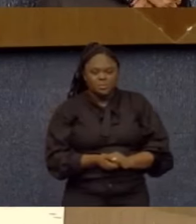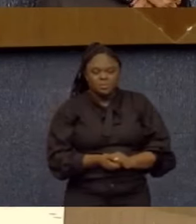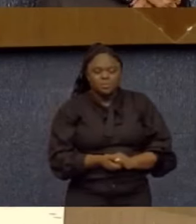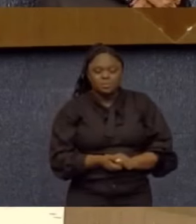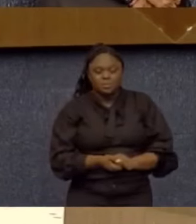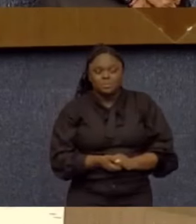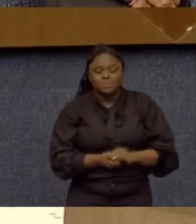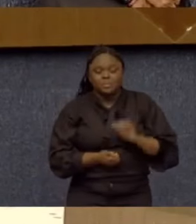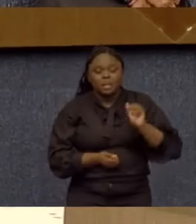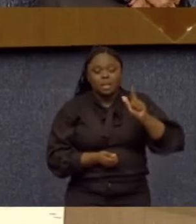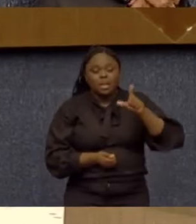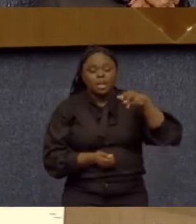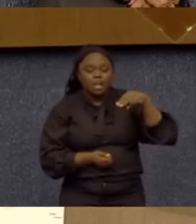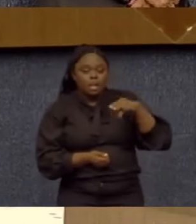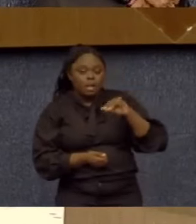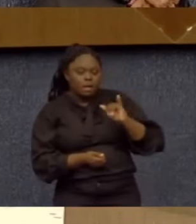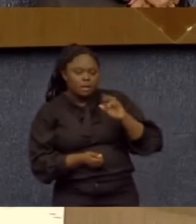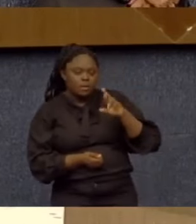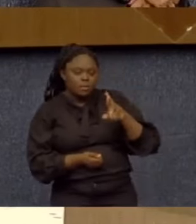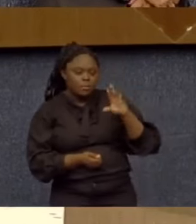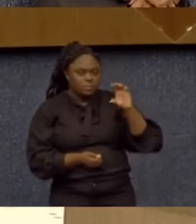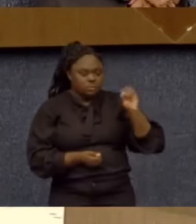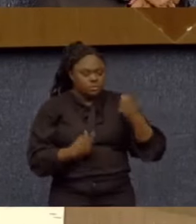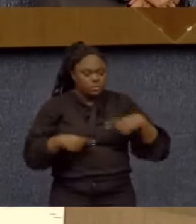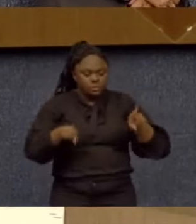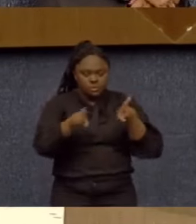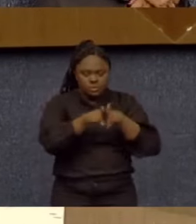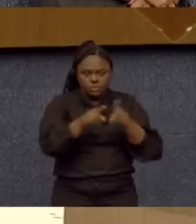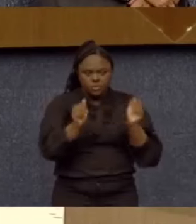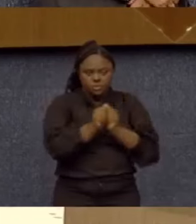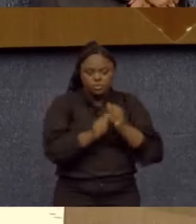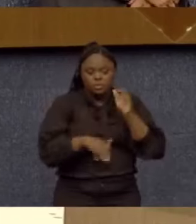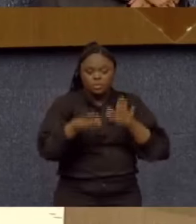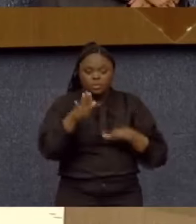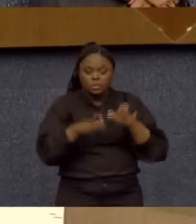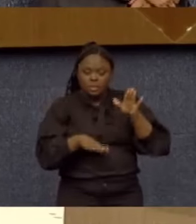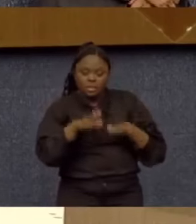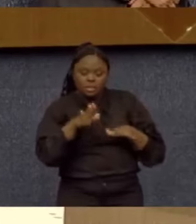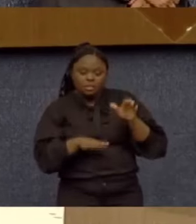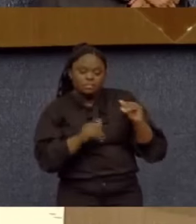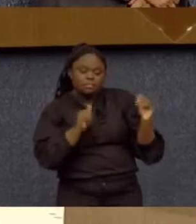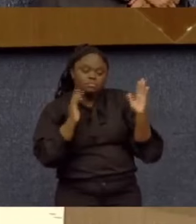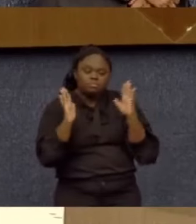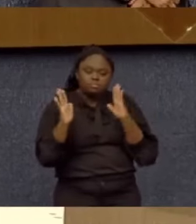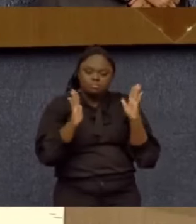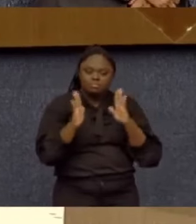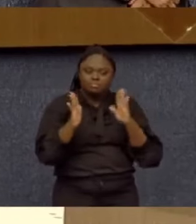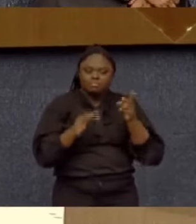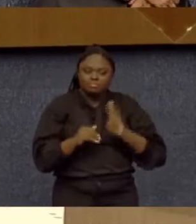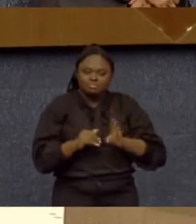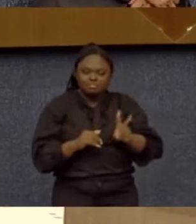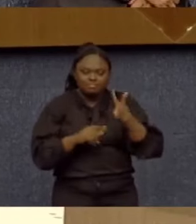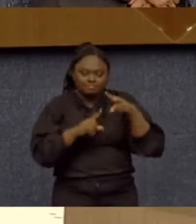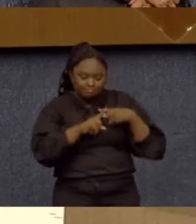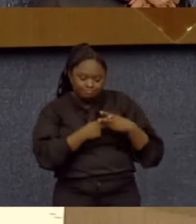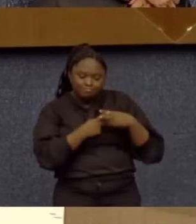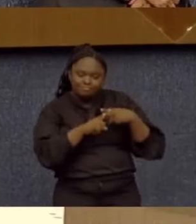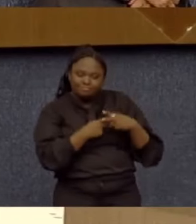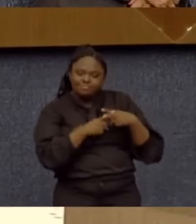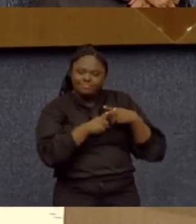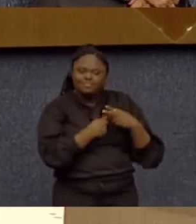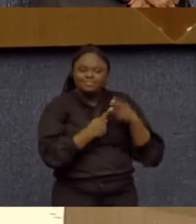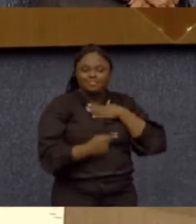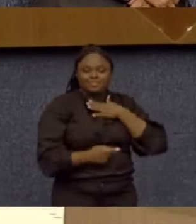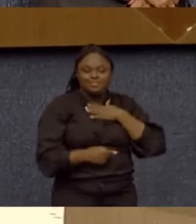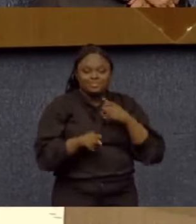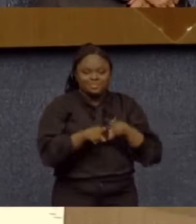Almiro Amaro, o parceiro incondicional, aquele que às vezes me poda em vários momentos, mas também aquele